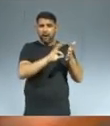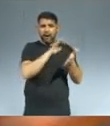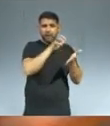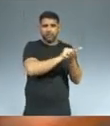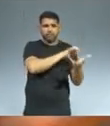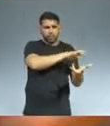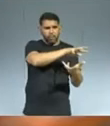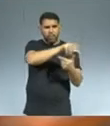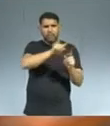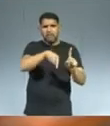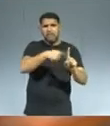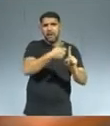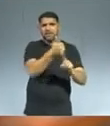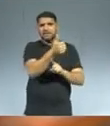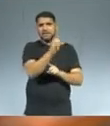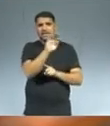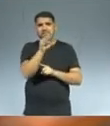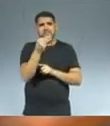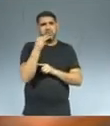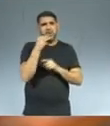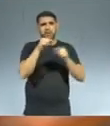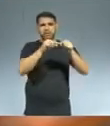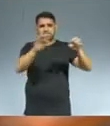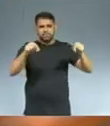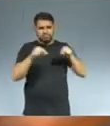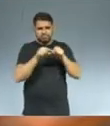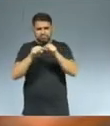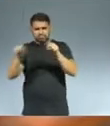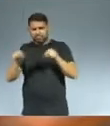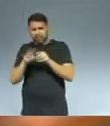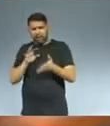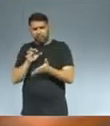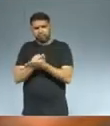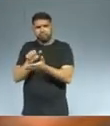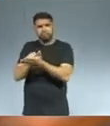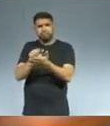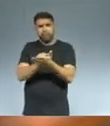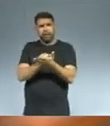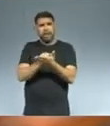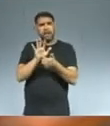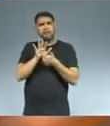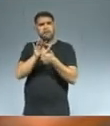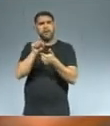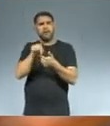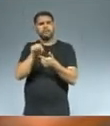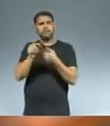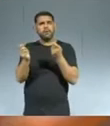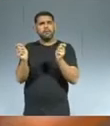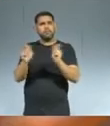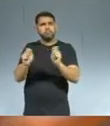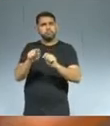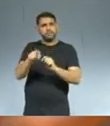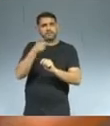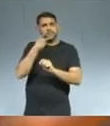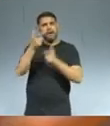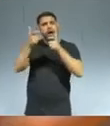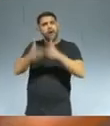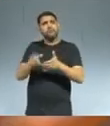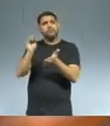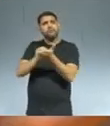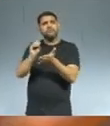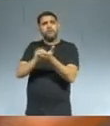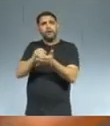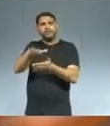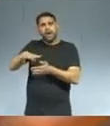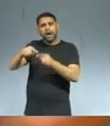maiores cadastros do mundo com mais de 6 milhões de propriedades cadastradas a ele nos dá essa possibilidade de dizer aonde